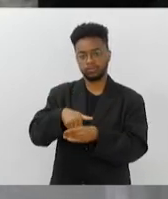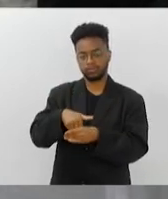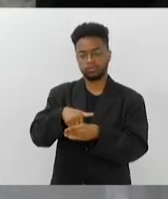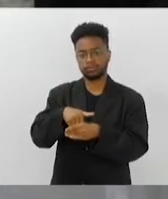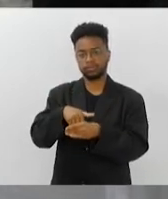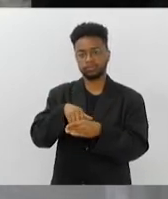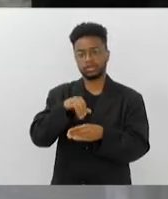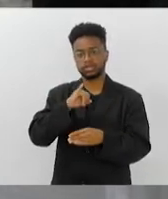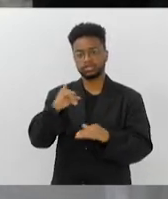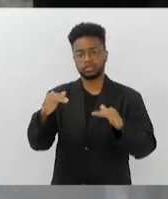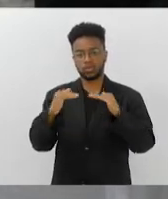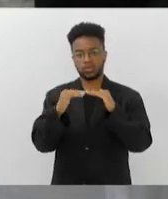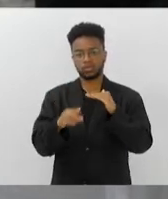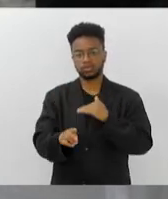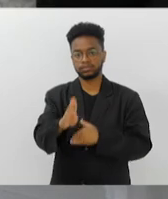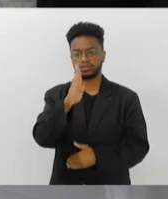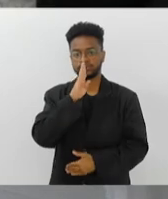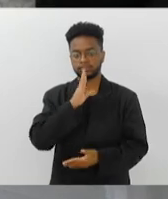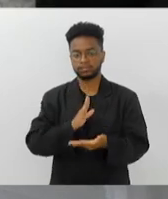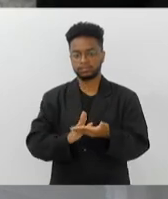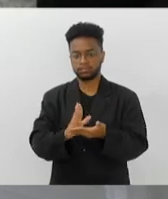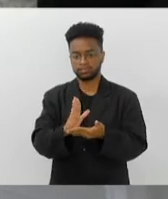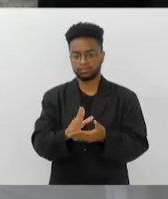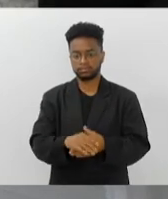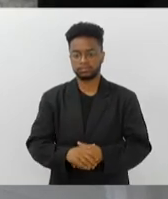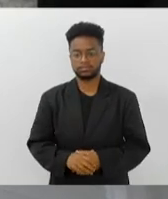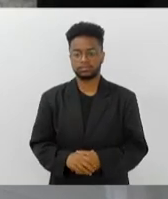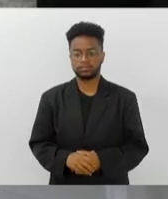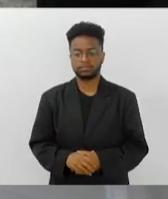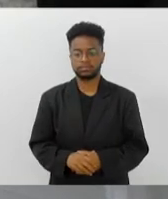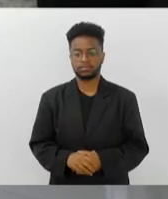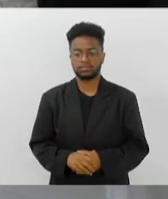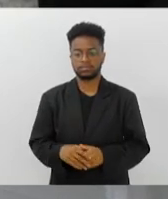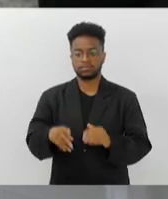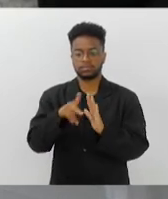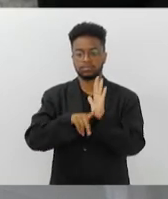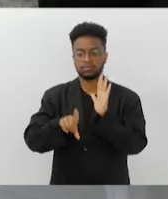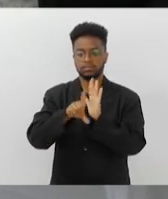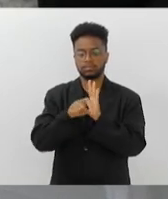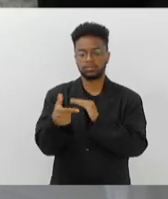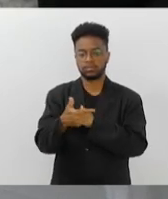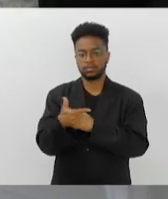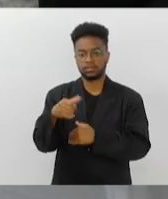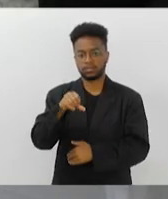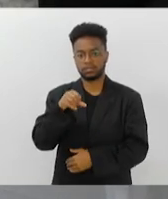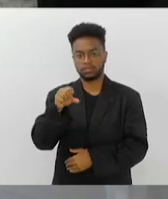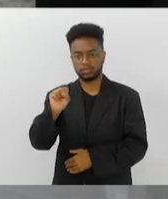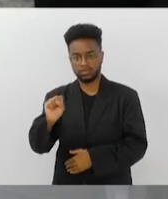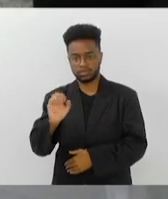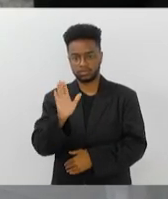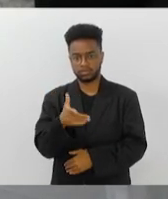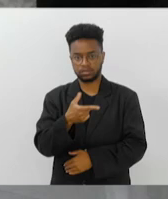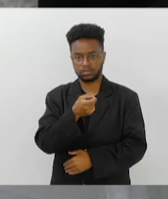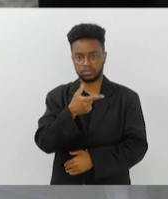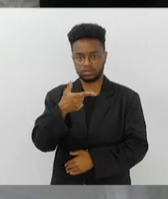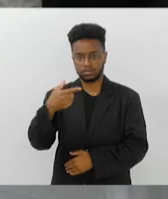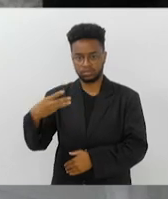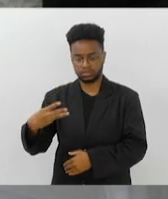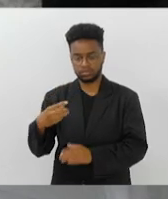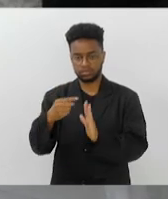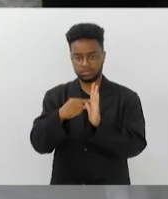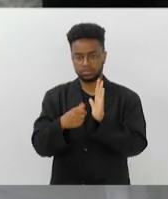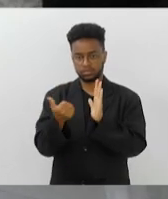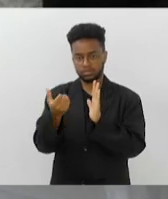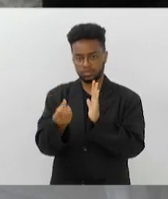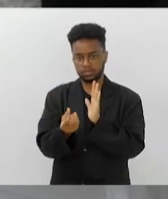Em votação, os senhores que aprovam, permaneçam como estão, aprovado. Projeto de lei 2298 de 23, é o 16 da pauta,